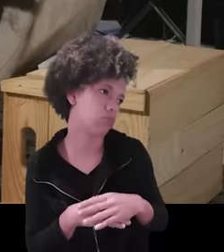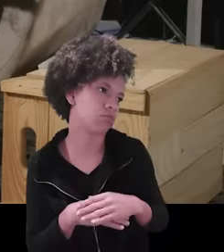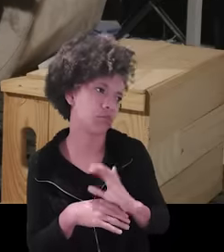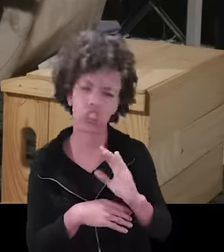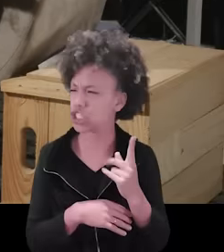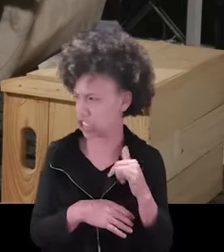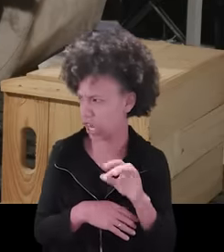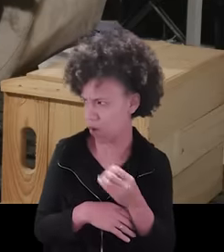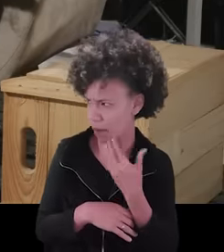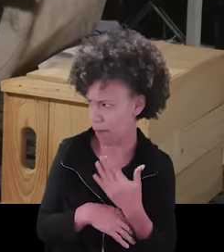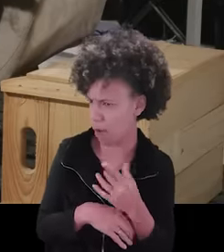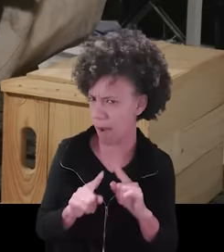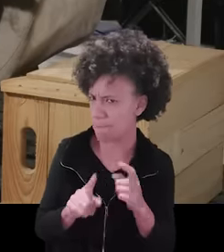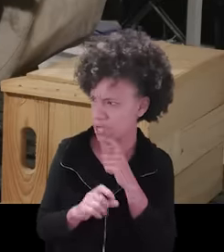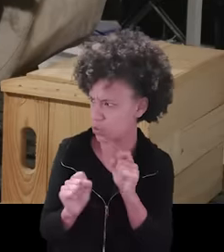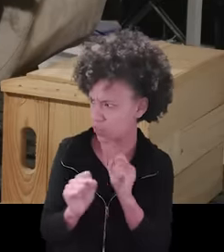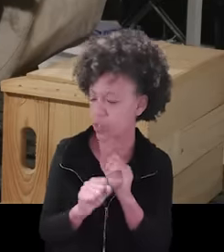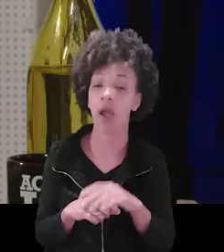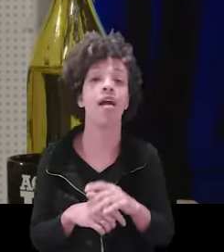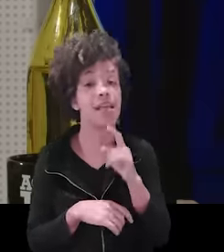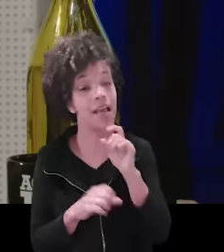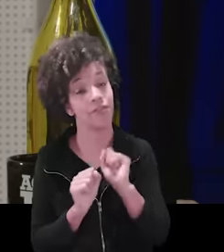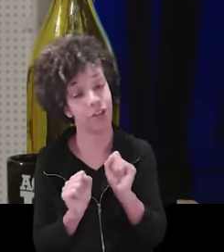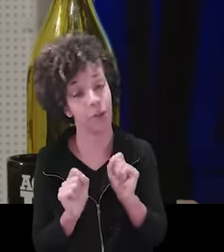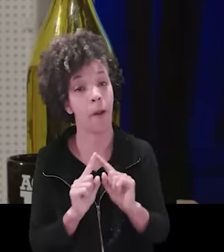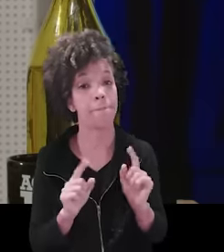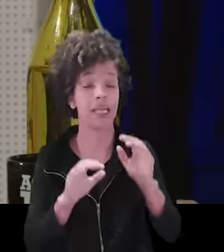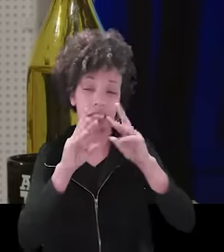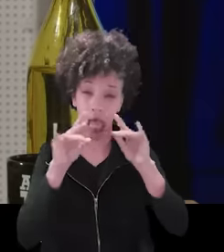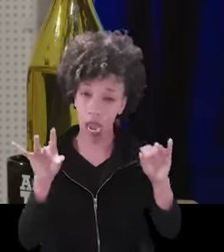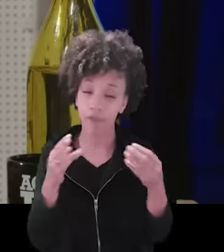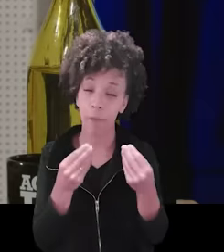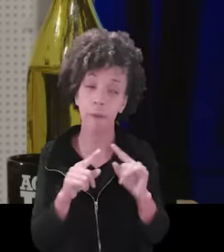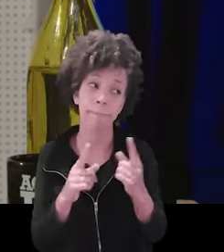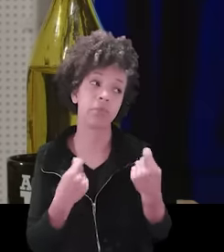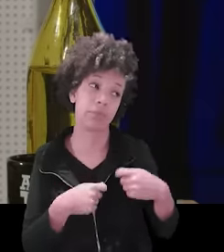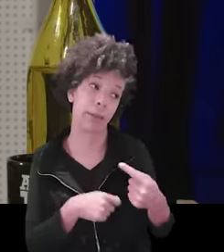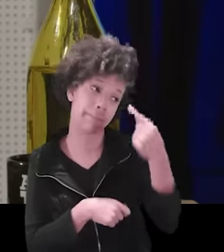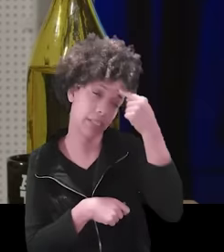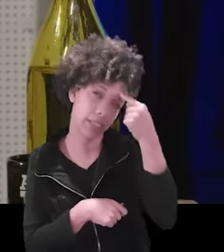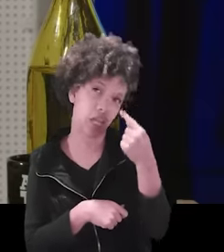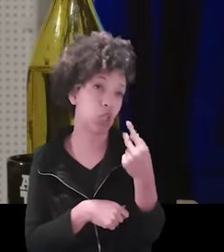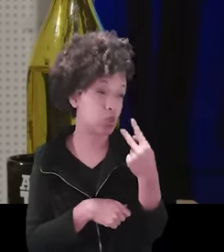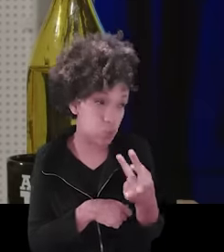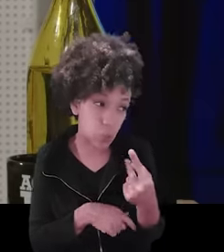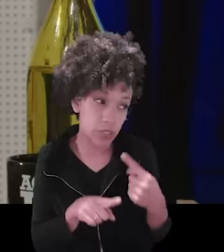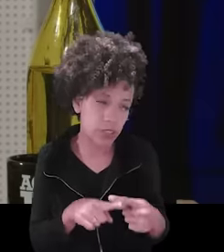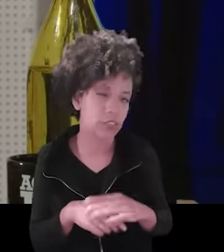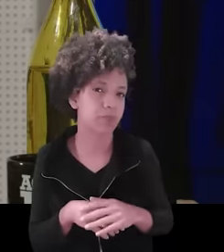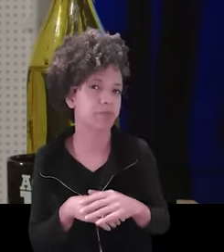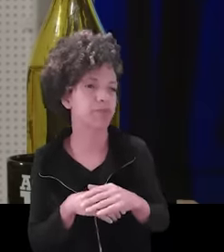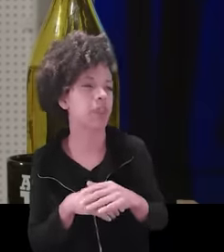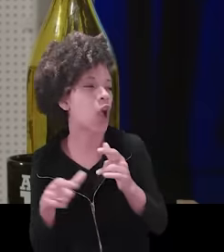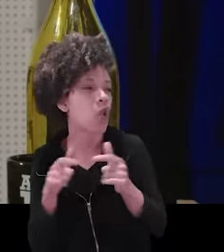é que é bom para brasileira mas não é frio também para caramba e é isso a névoa muito então você tem que pensar duas vezes